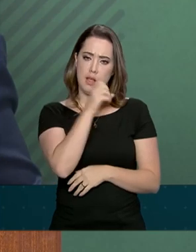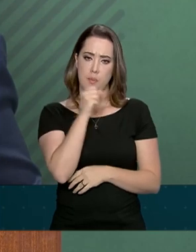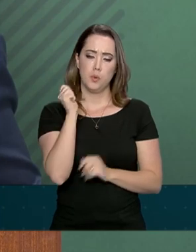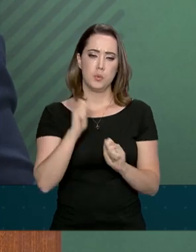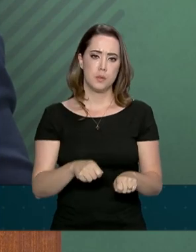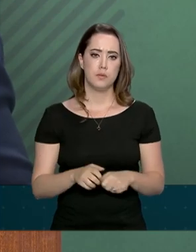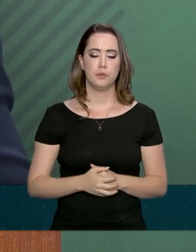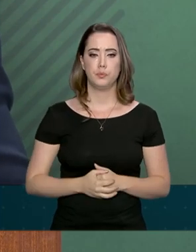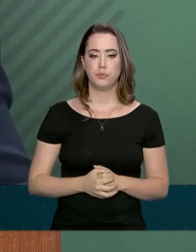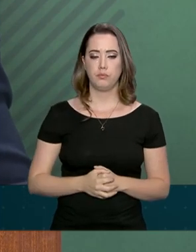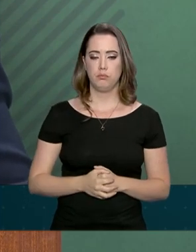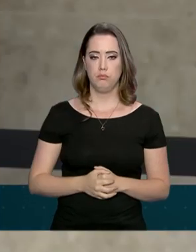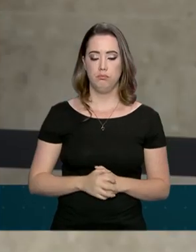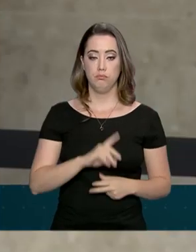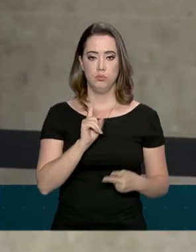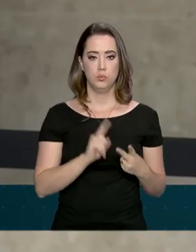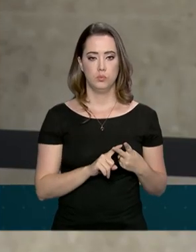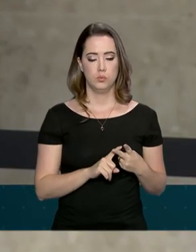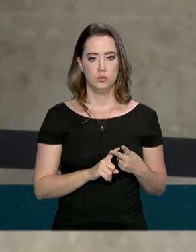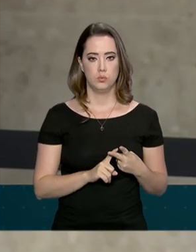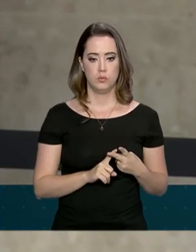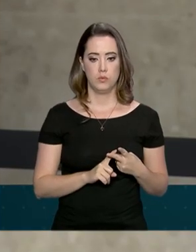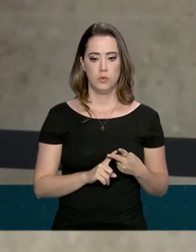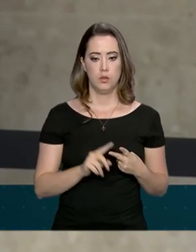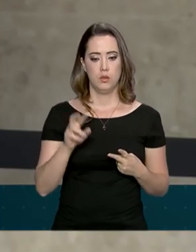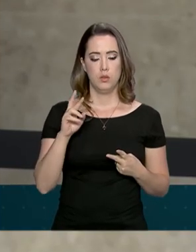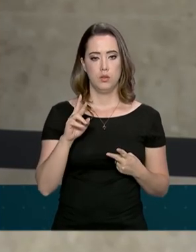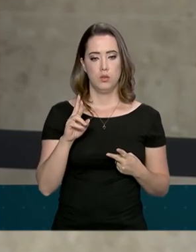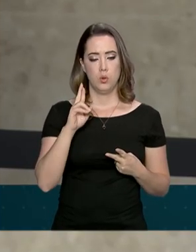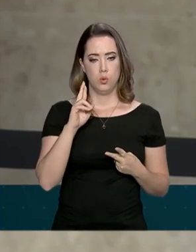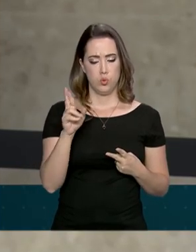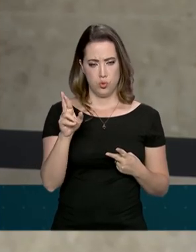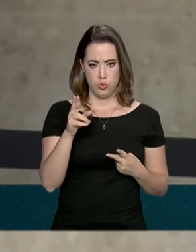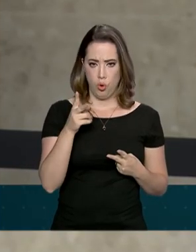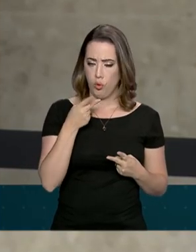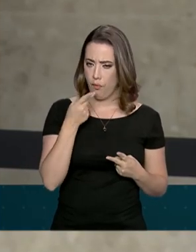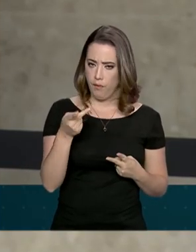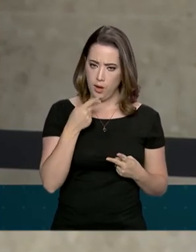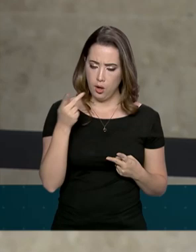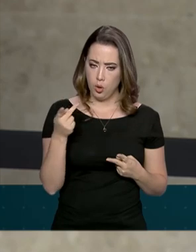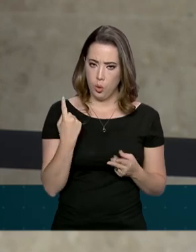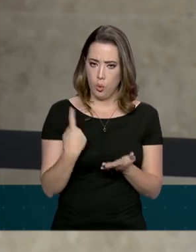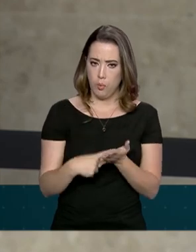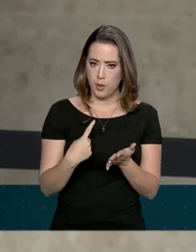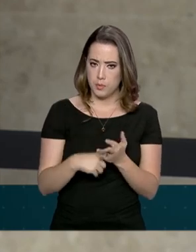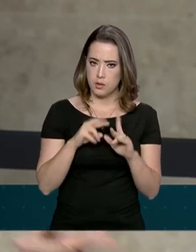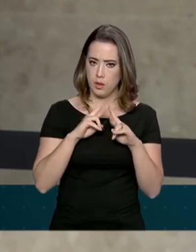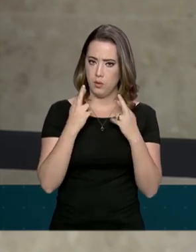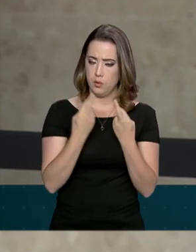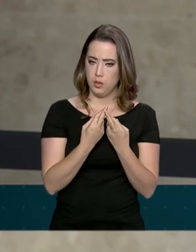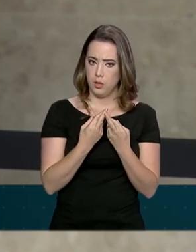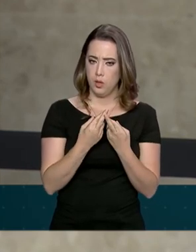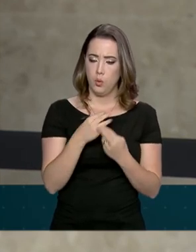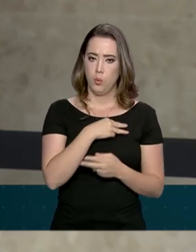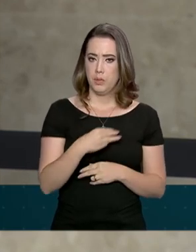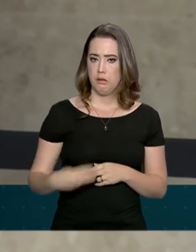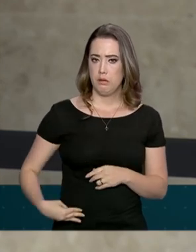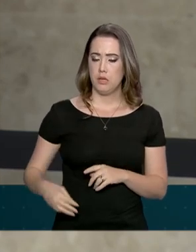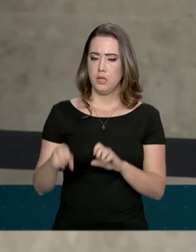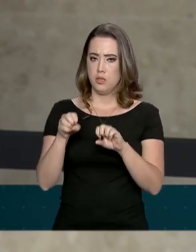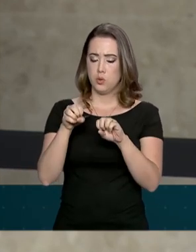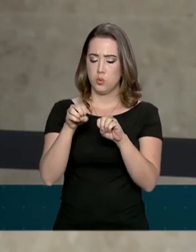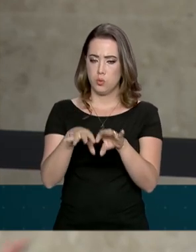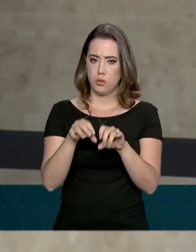porque a segunda pergunta o senhor não citou na agenda uma reunião com o ministro vai entrar o que entrou na agenda já no fim da tarde